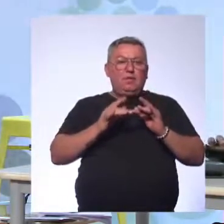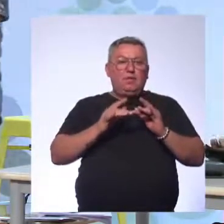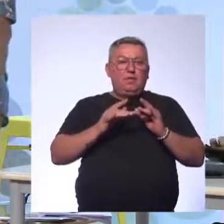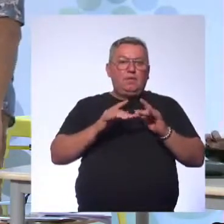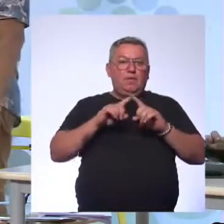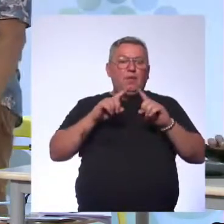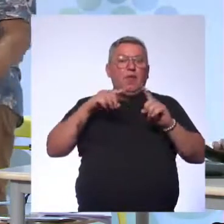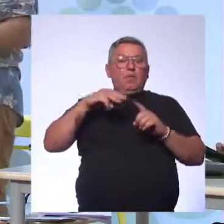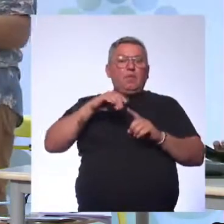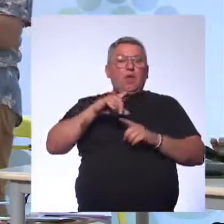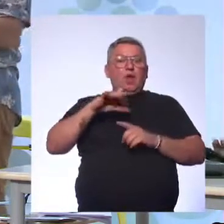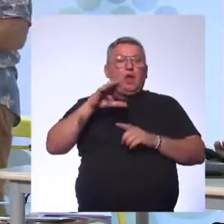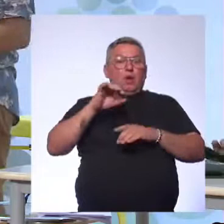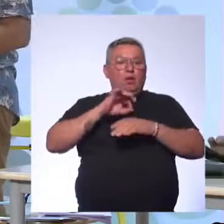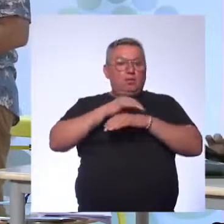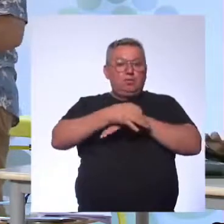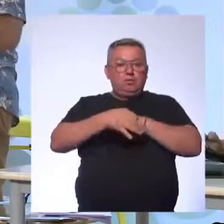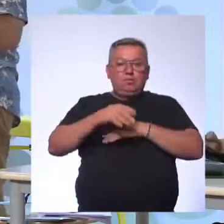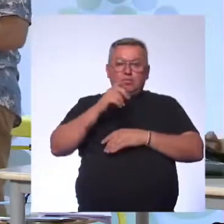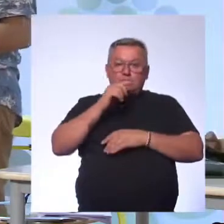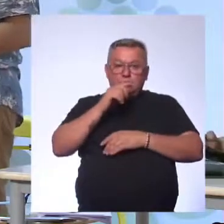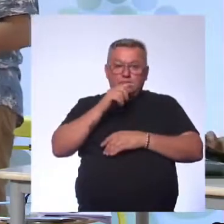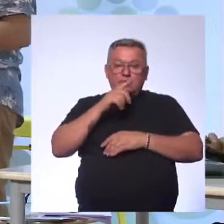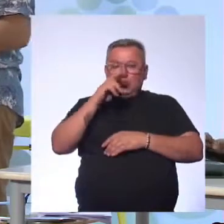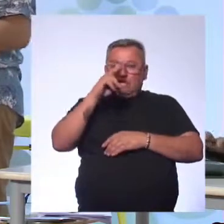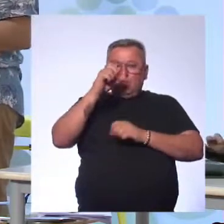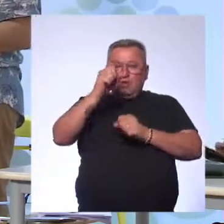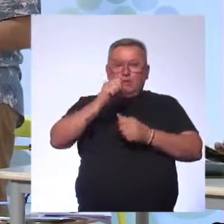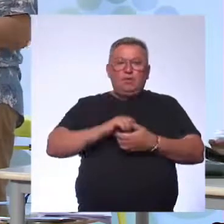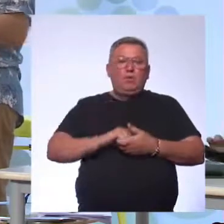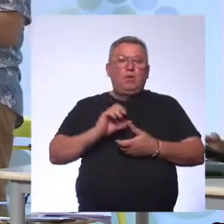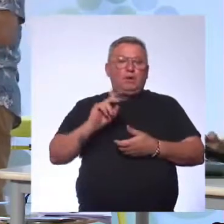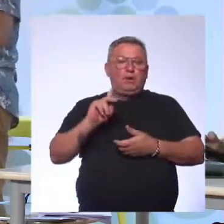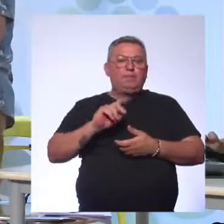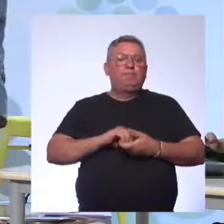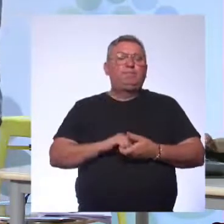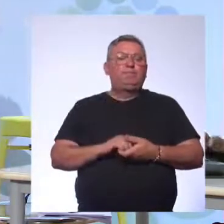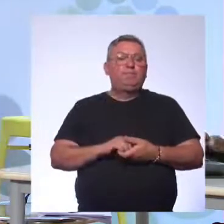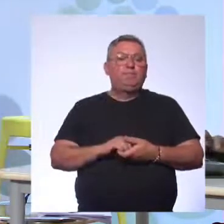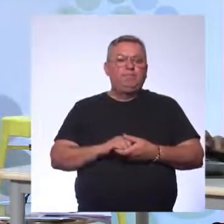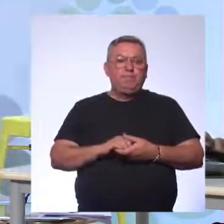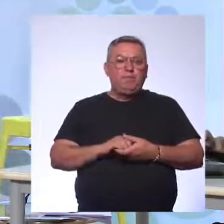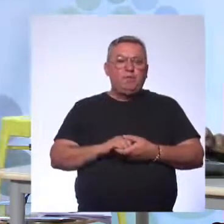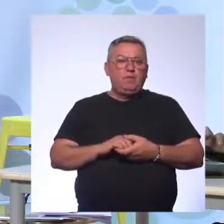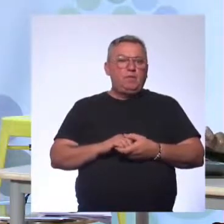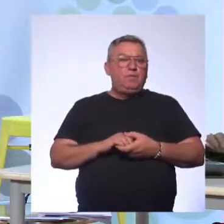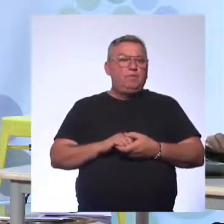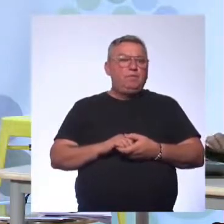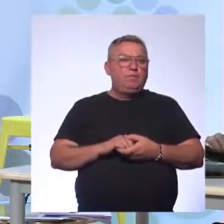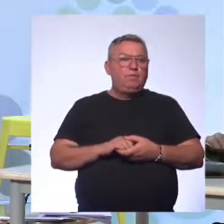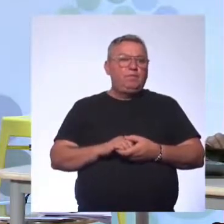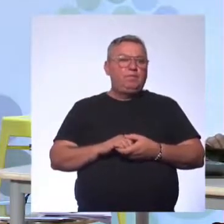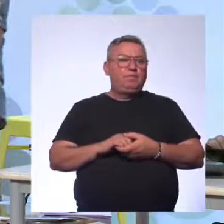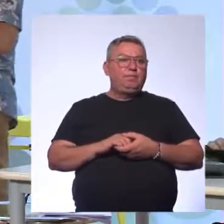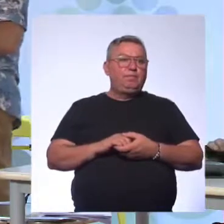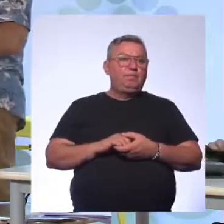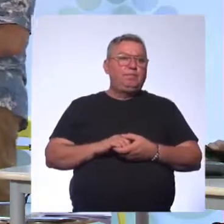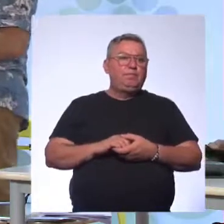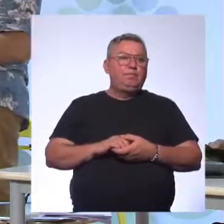as moléculas de água que é muito forte ok Oi e aí